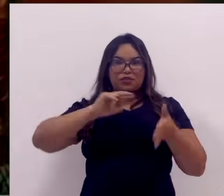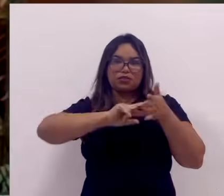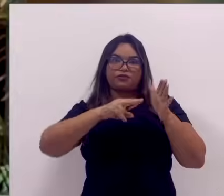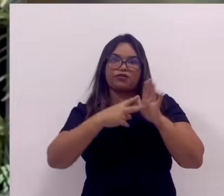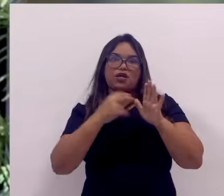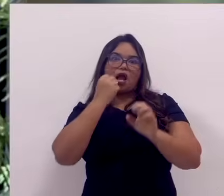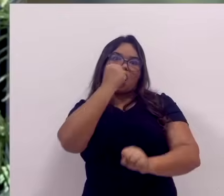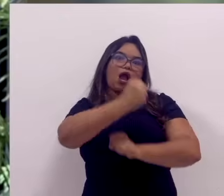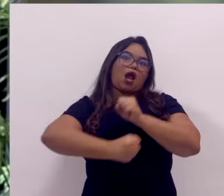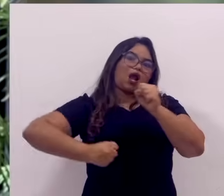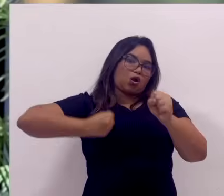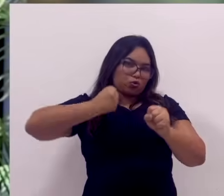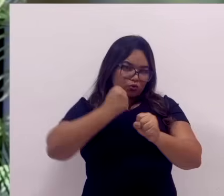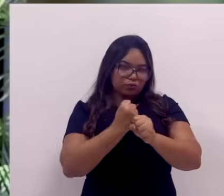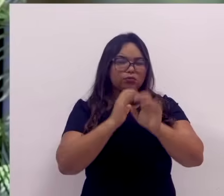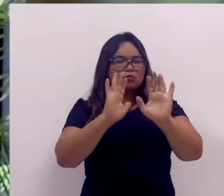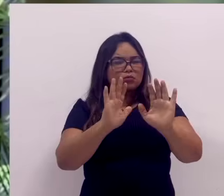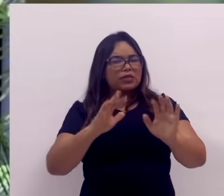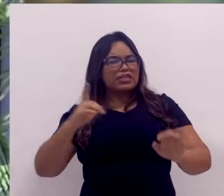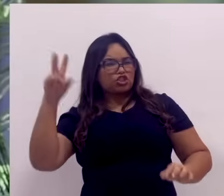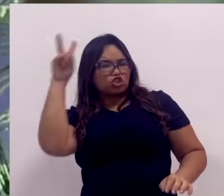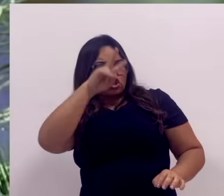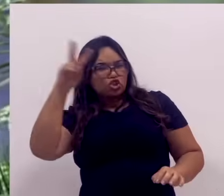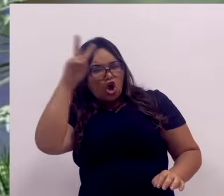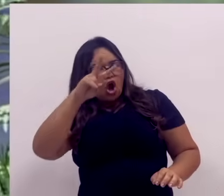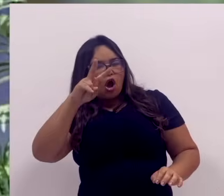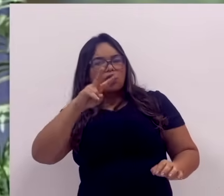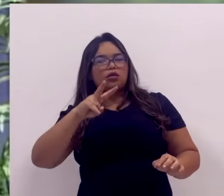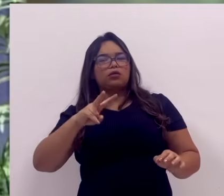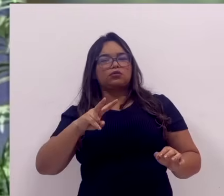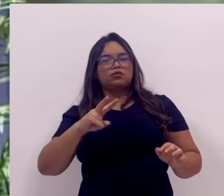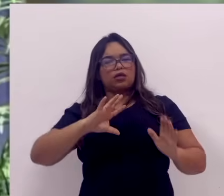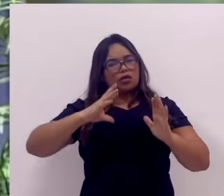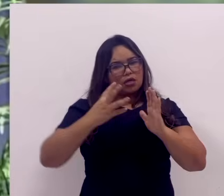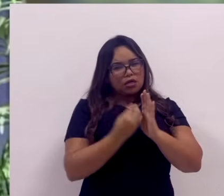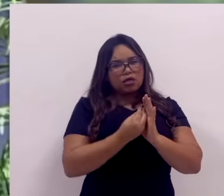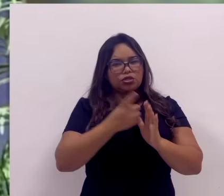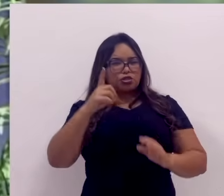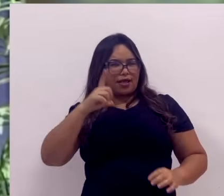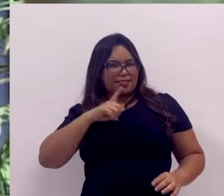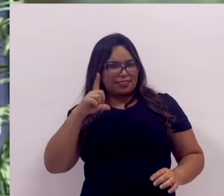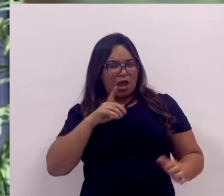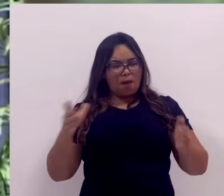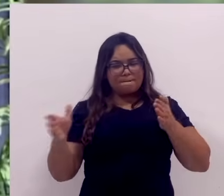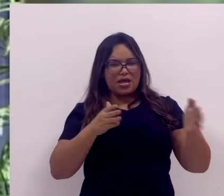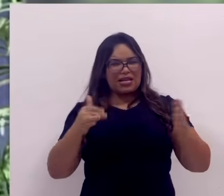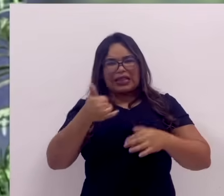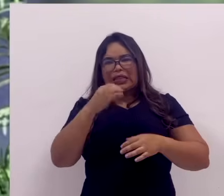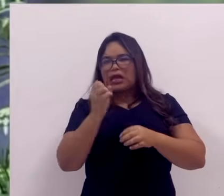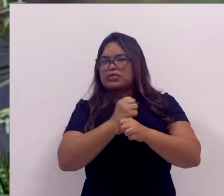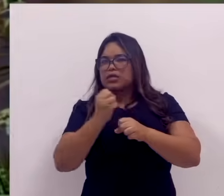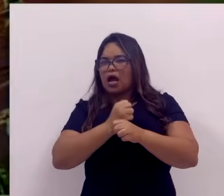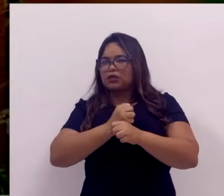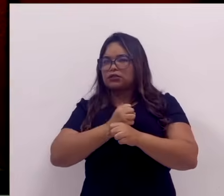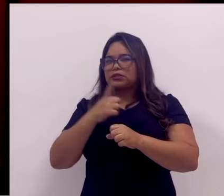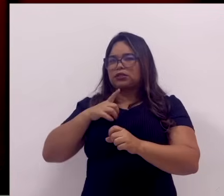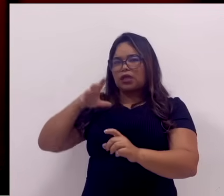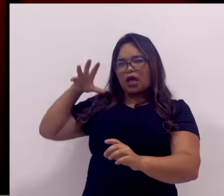Houve algum período na história da igreja em que eles foram perseguidos por cerca de 10 anos?